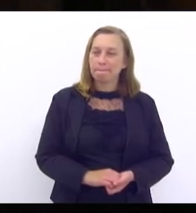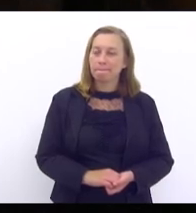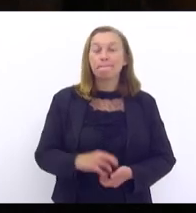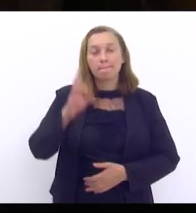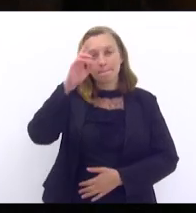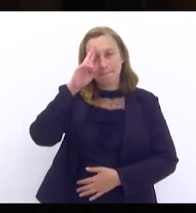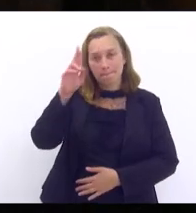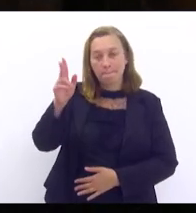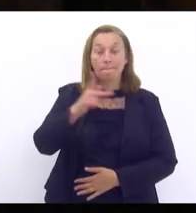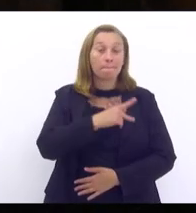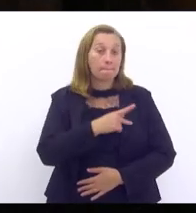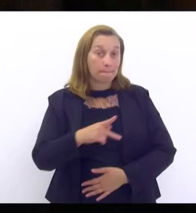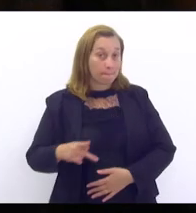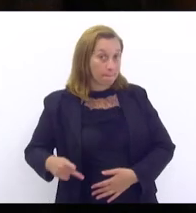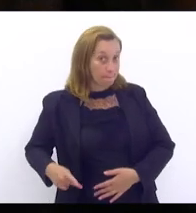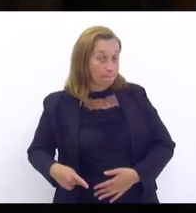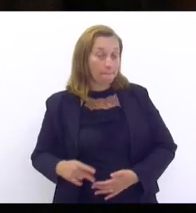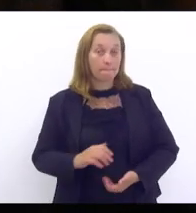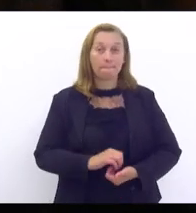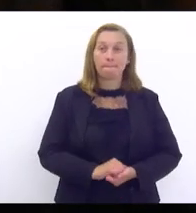Senhora presidente,